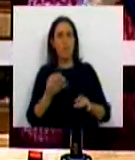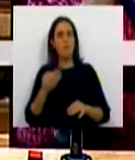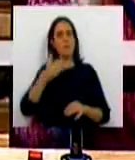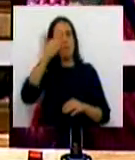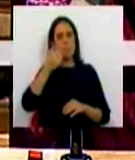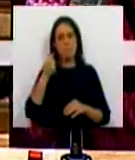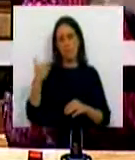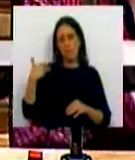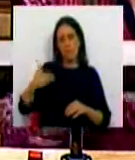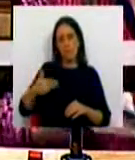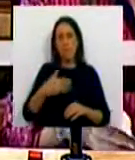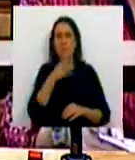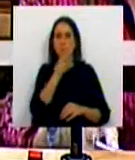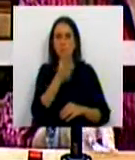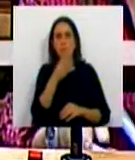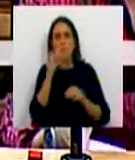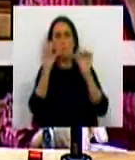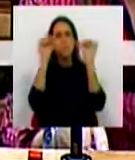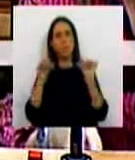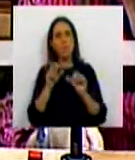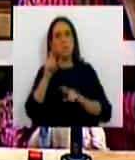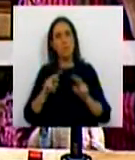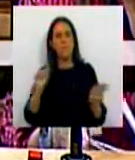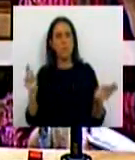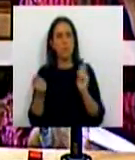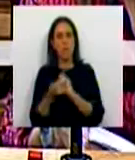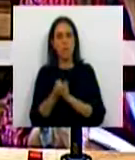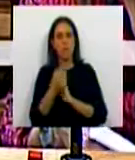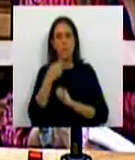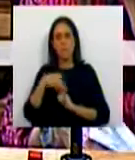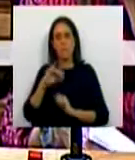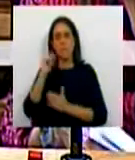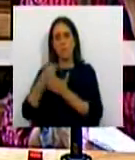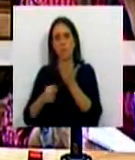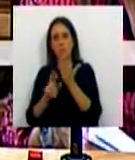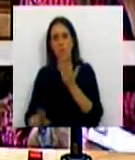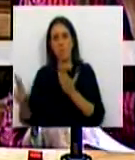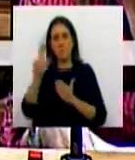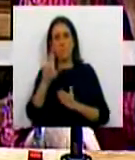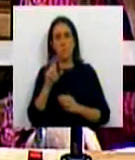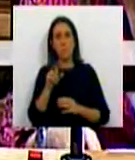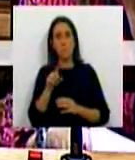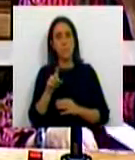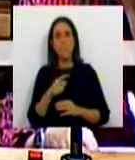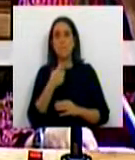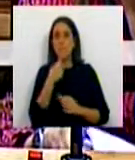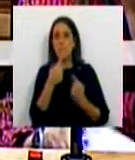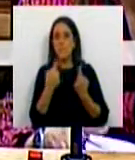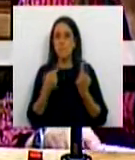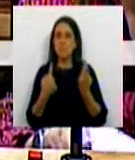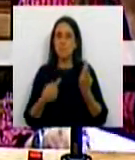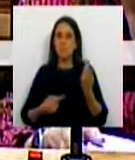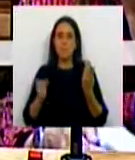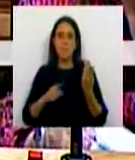inúmeras referências a uma reviravolta do sistema fiscal, a um significativo aumento de impostos, mas não é por se repetirem tais